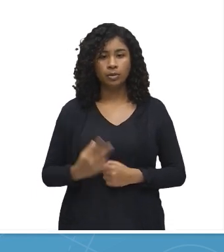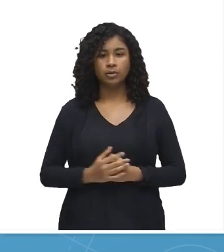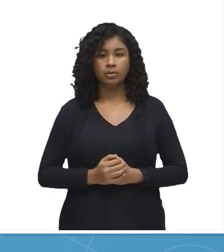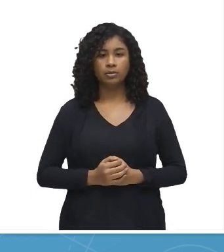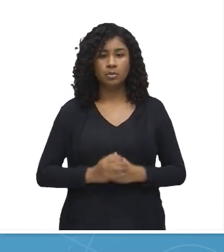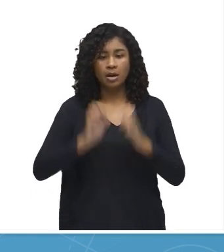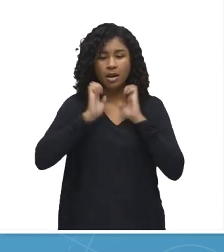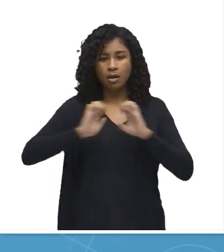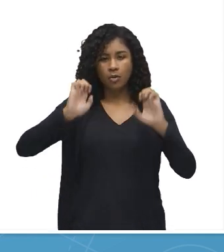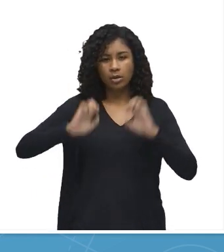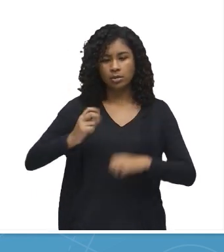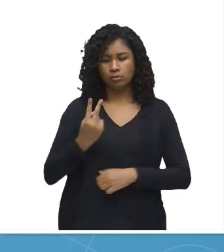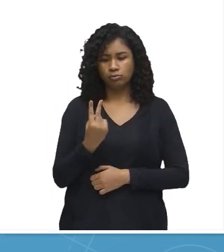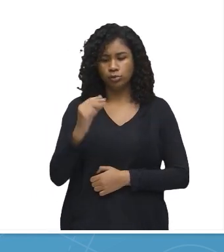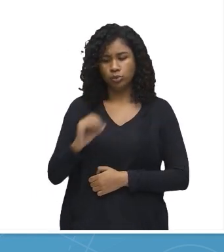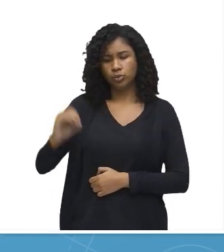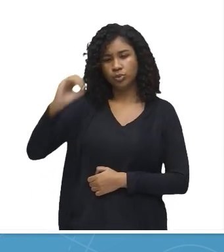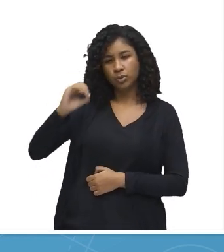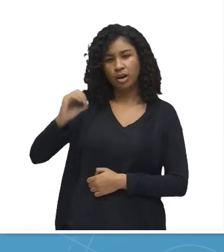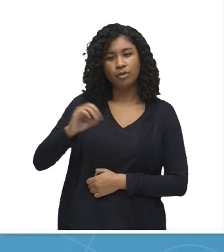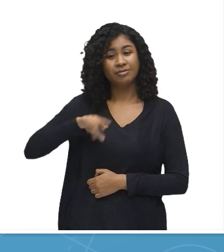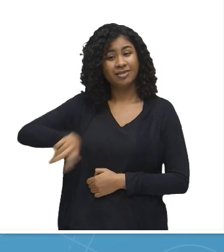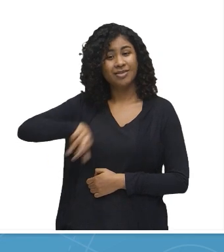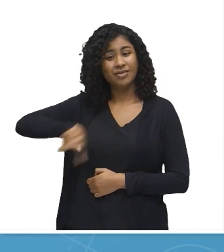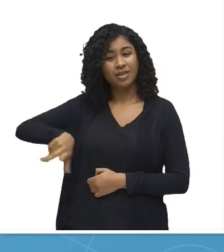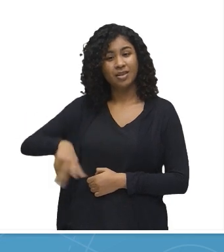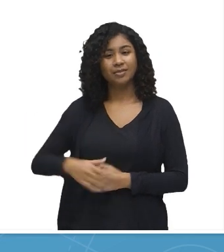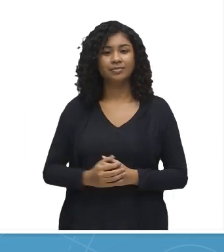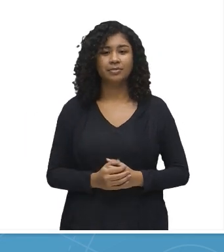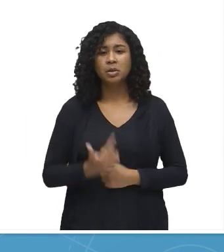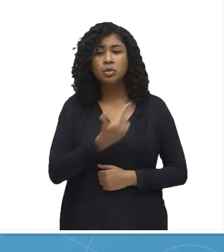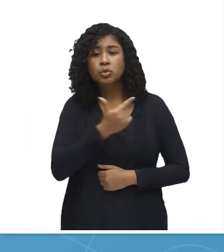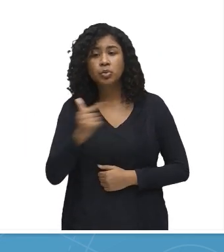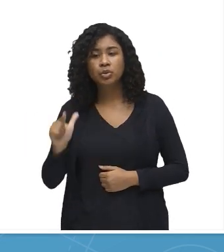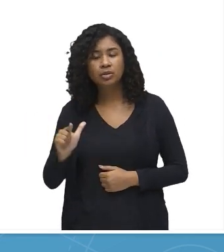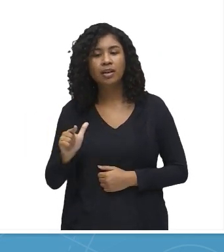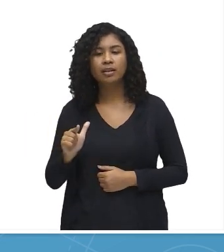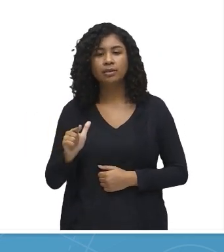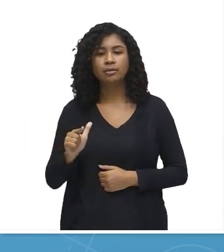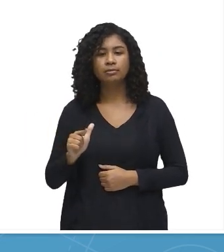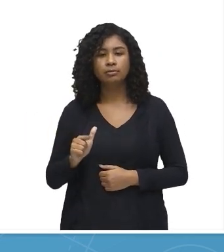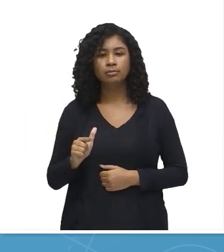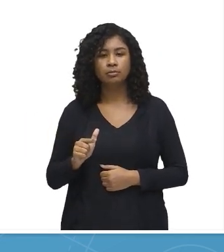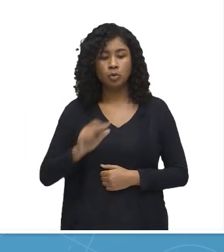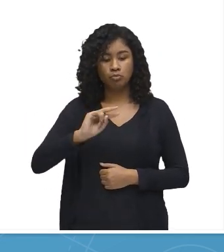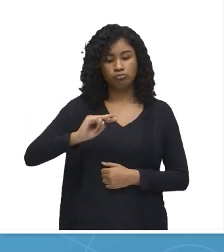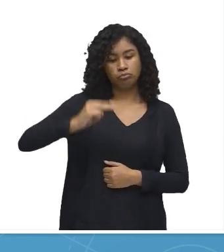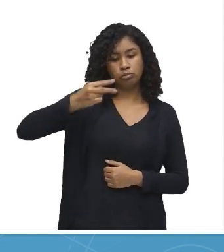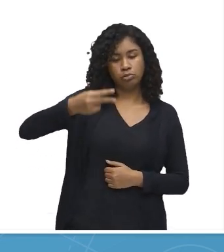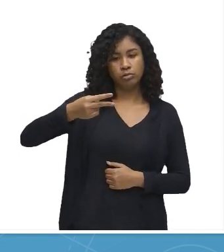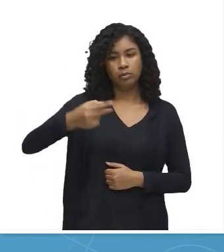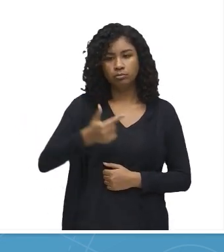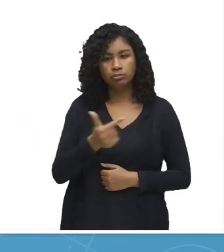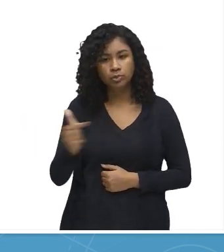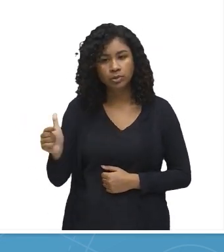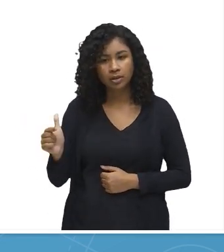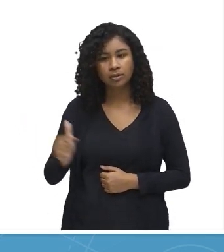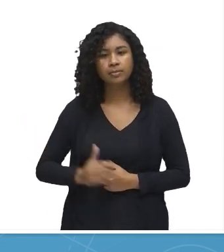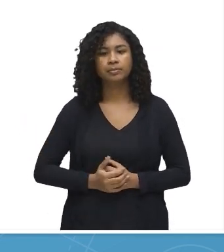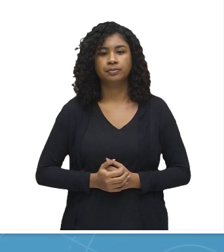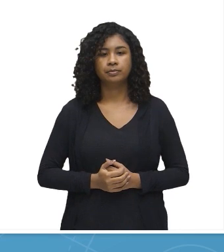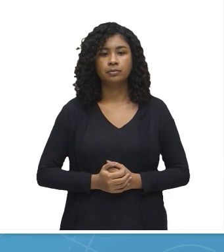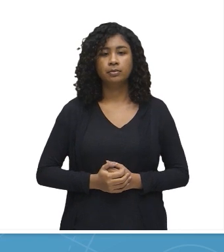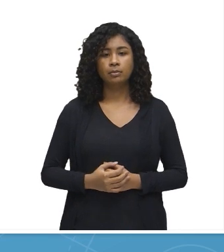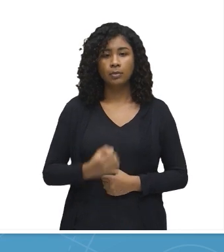segundo grau. Por quê? Porque eu não tenho aqui o expoente 2, tá? A equação 3 também não é,